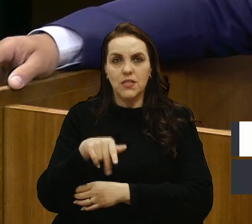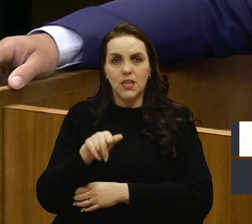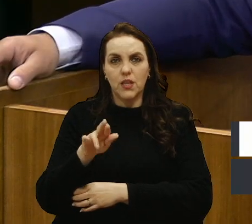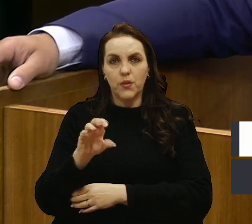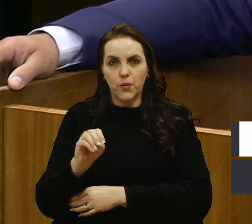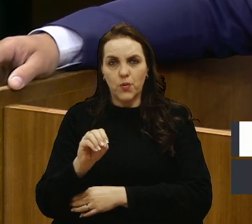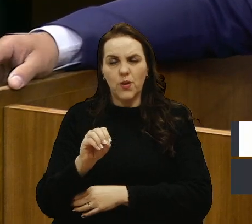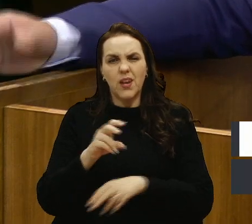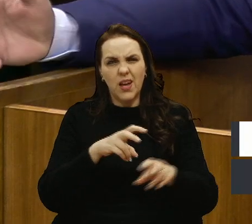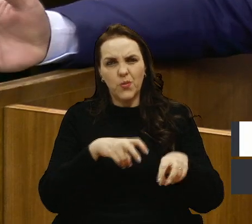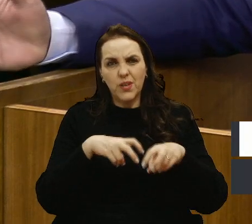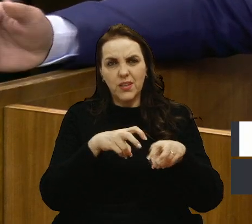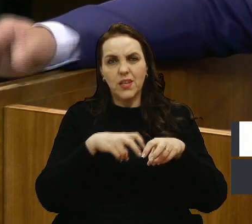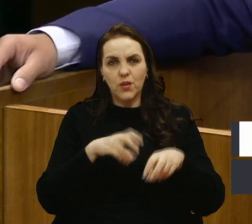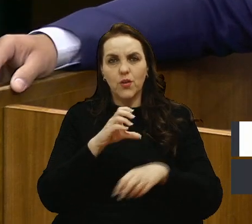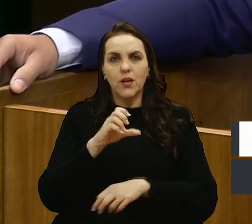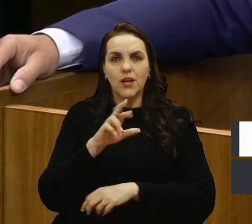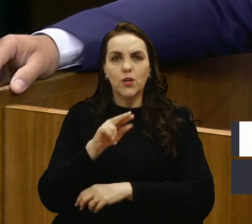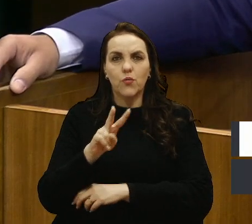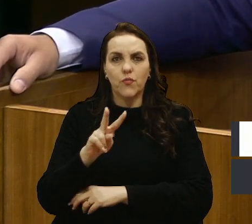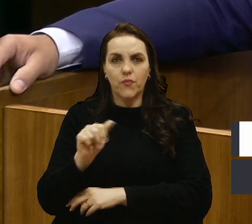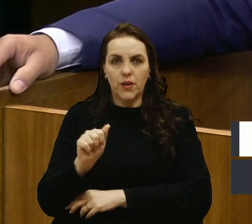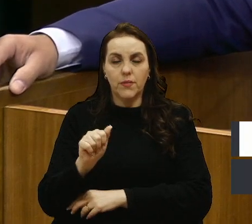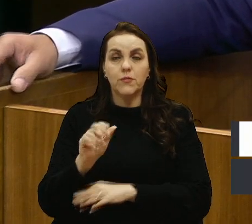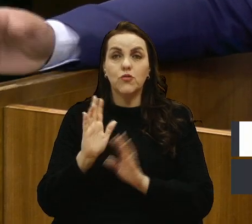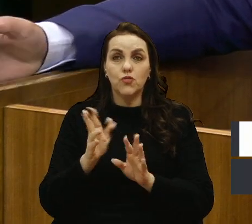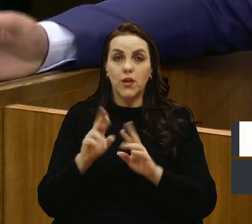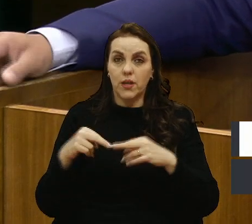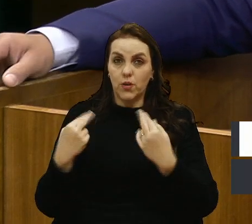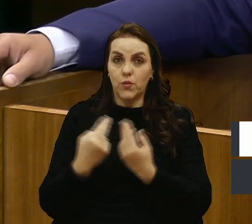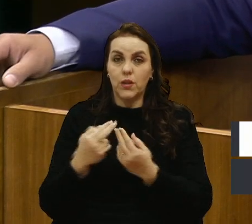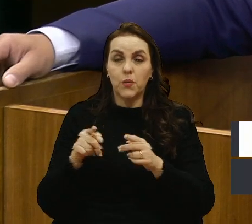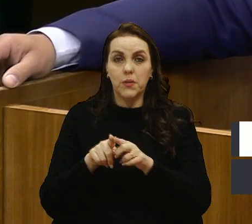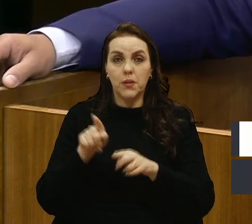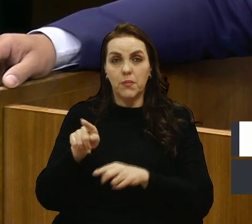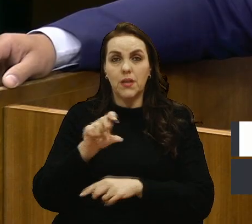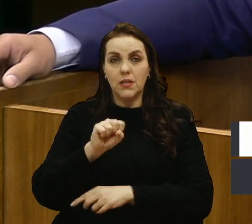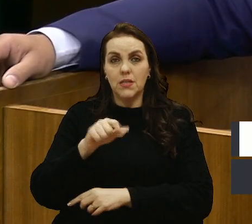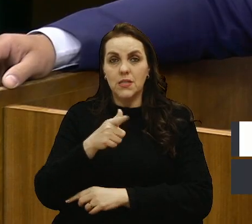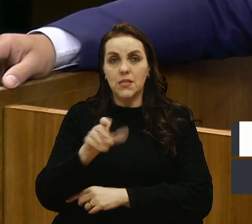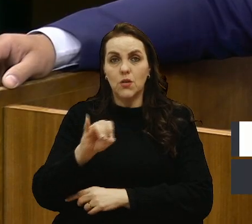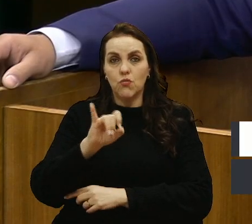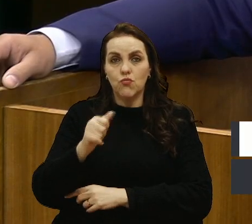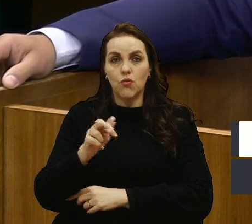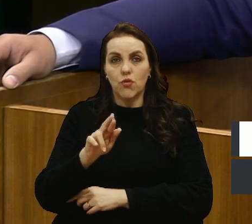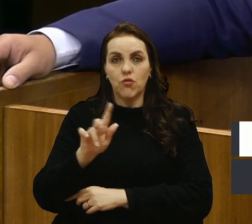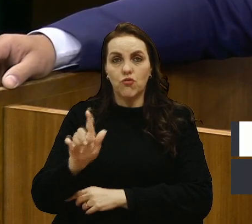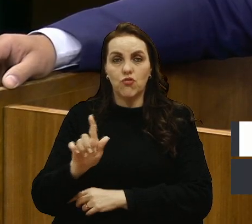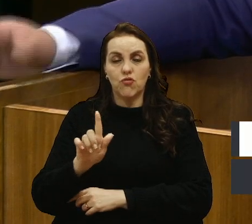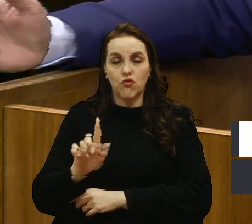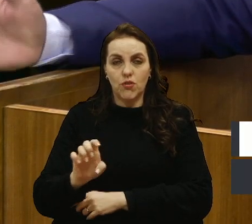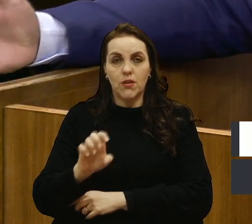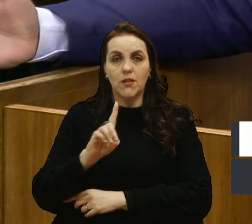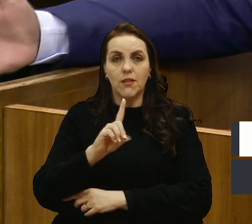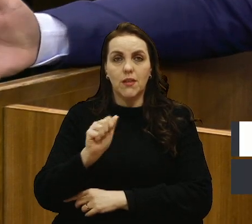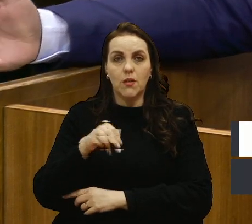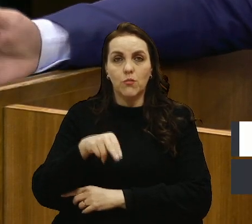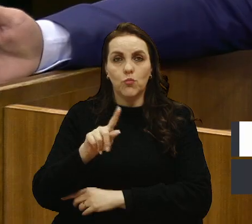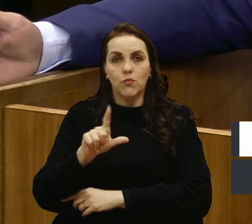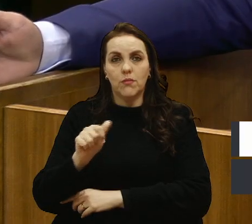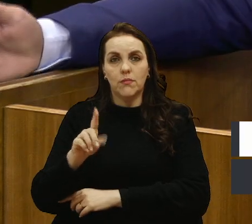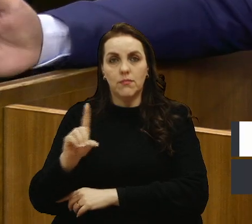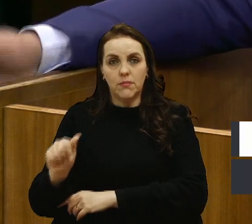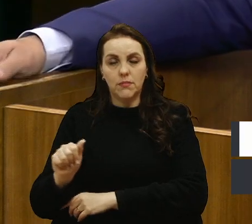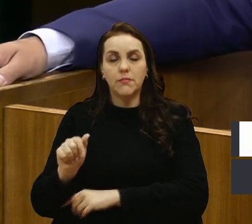de Criúva. Tivemos reuniões lá em São Jorge da Mulada, também na Criúva. E o que a gente